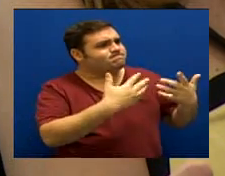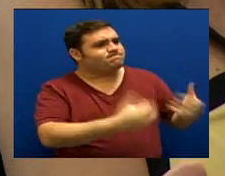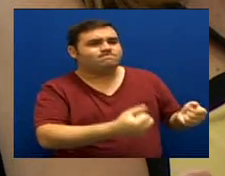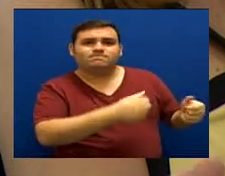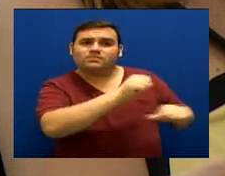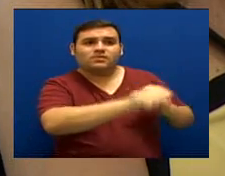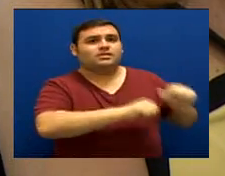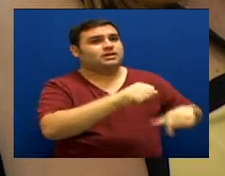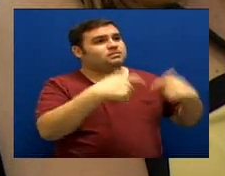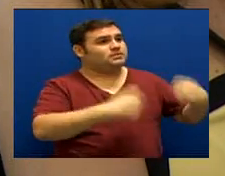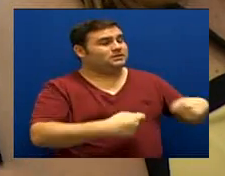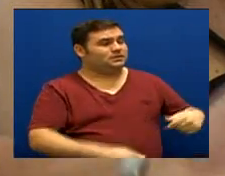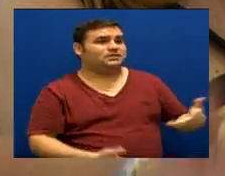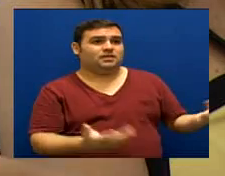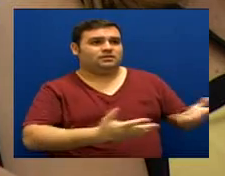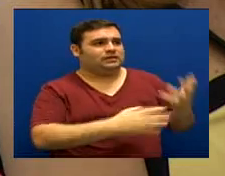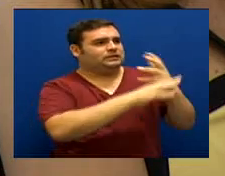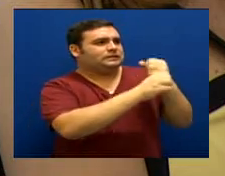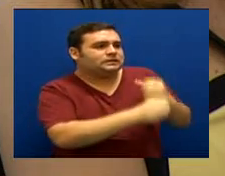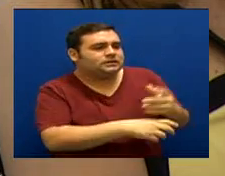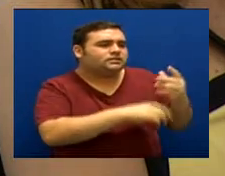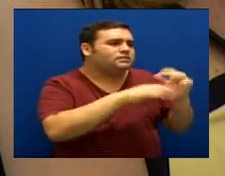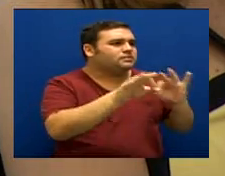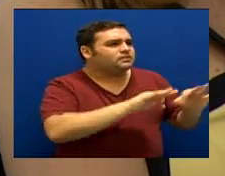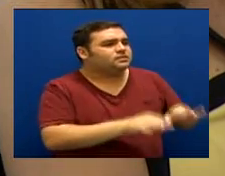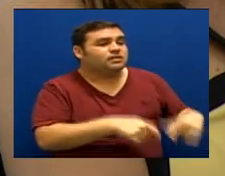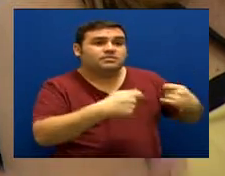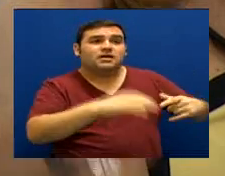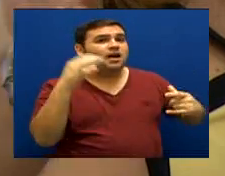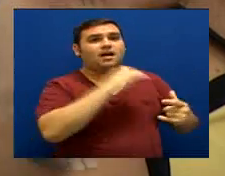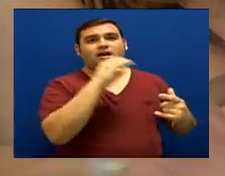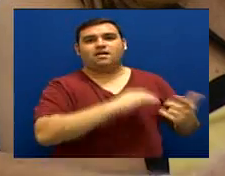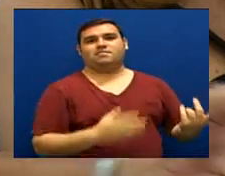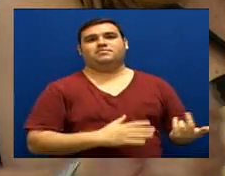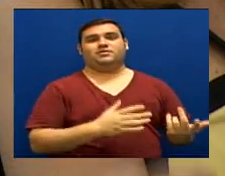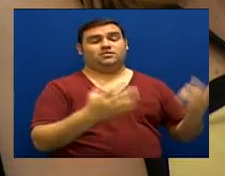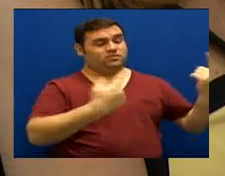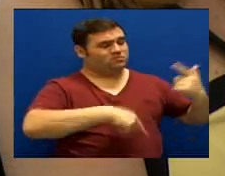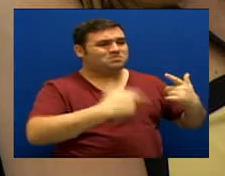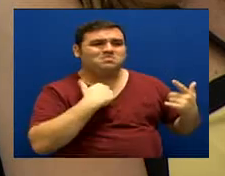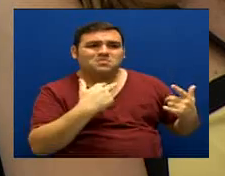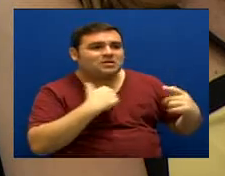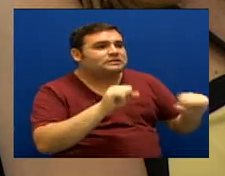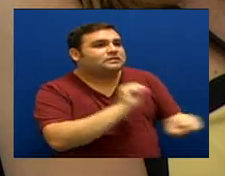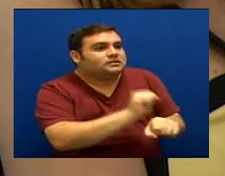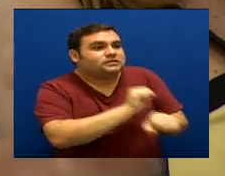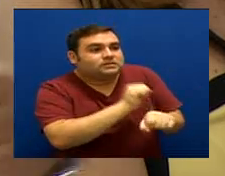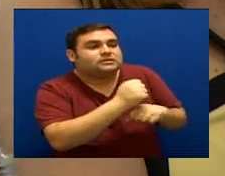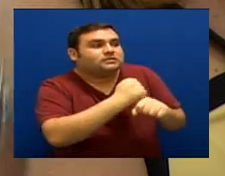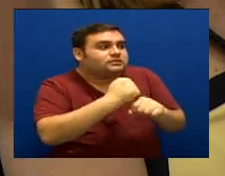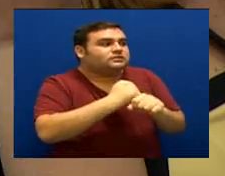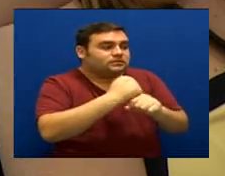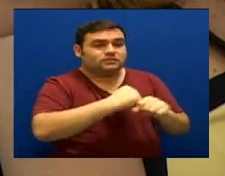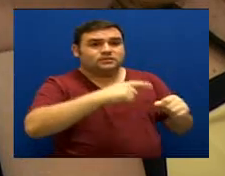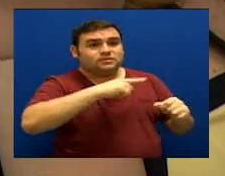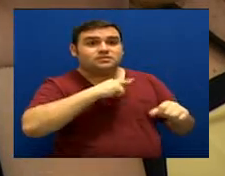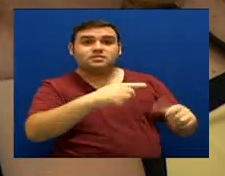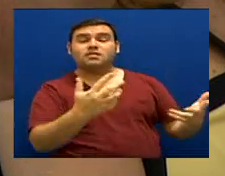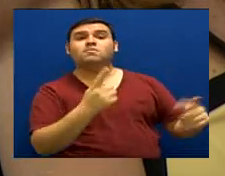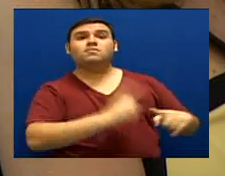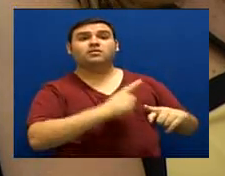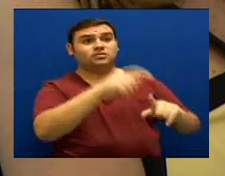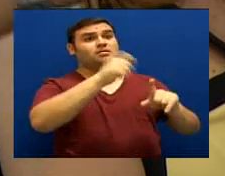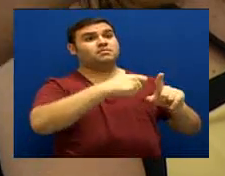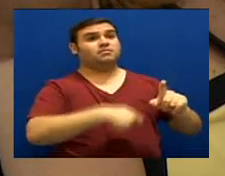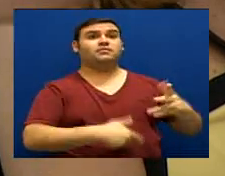que ser mudado a velocidade dos dados tem que ser maior nós não podemos esperar tanto tempo por a ter que se todo